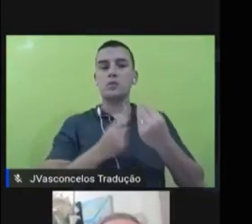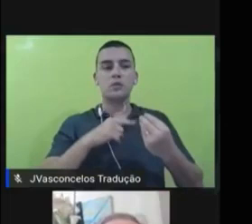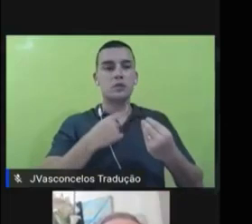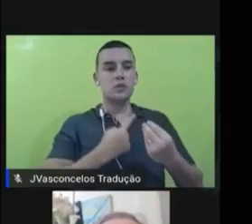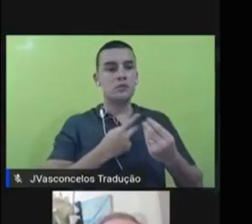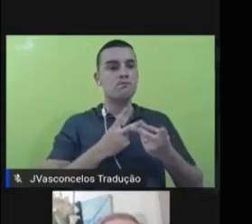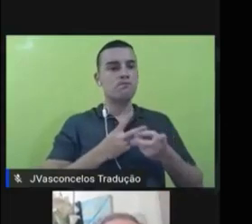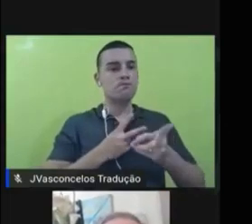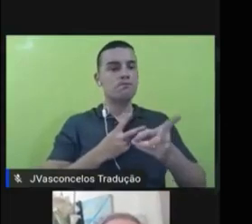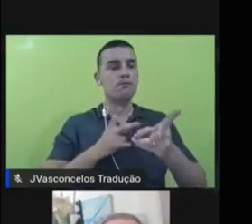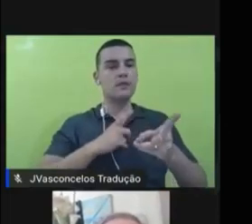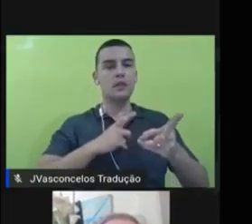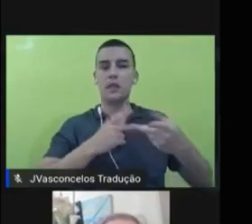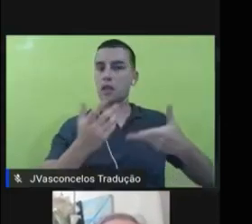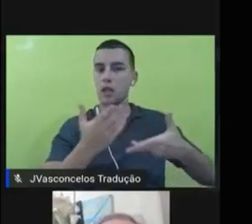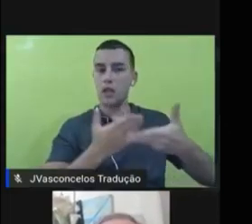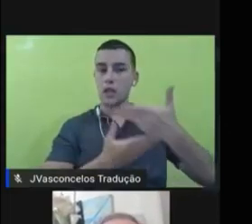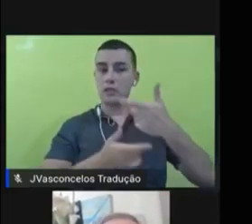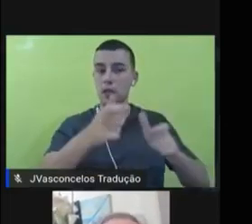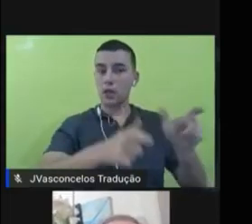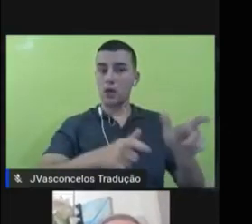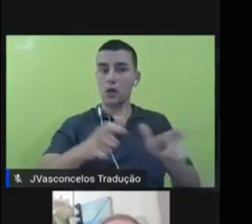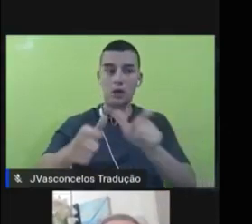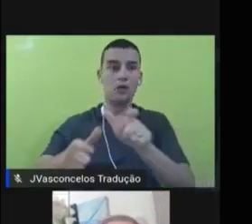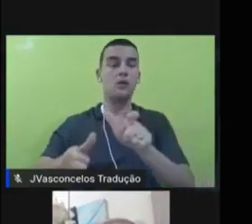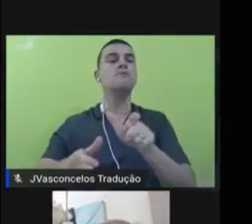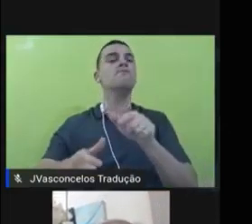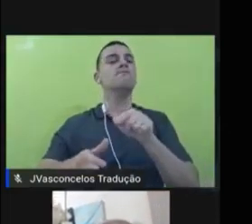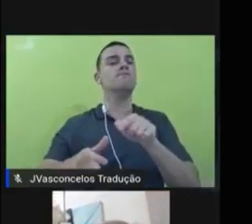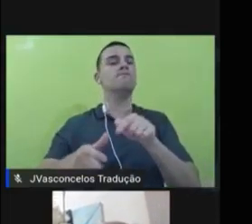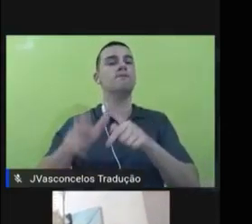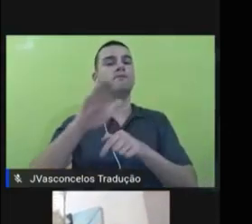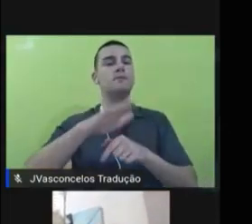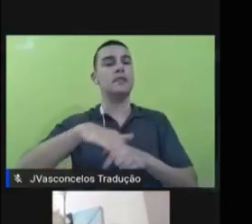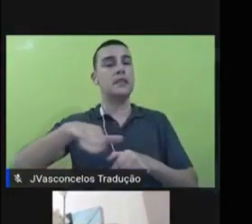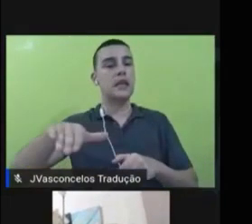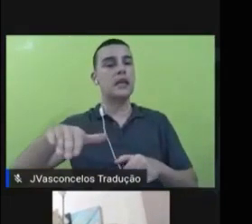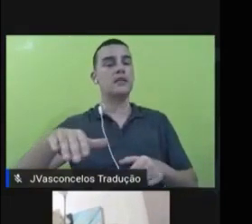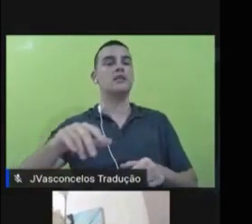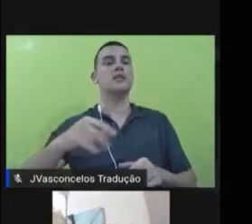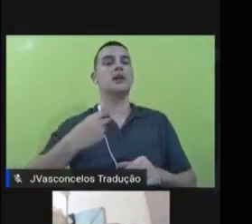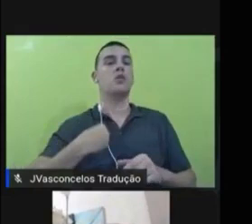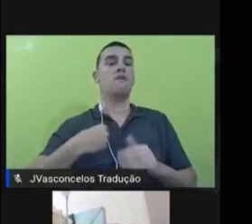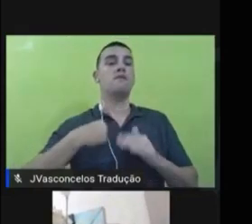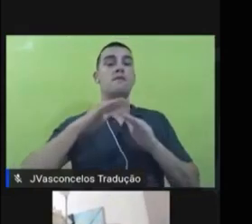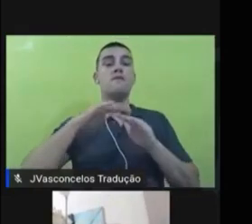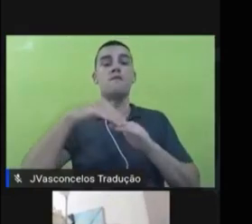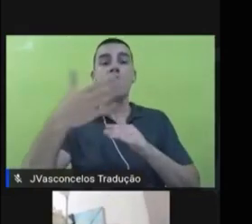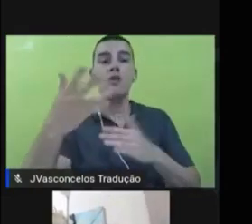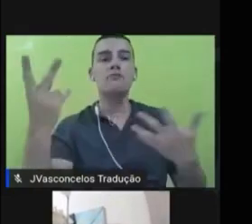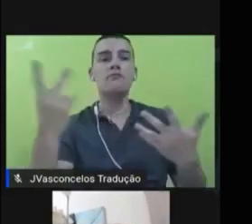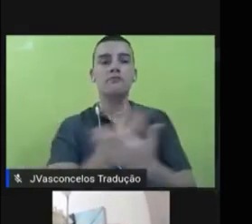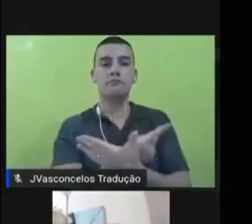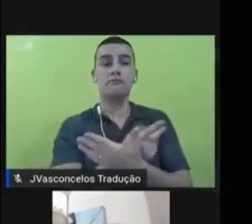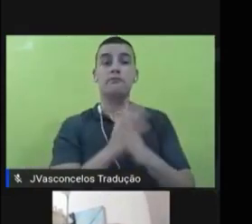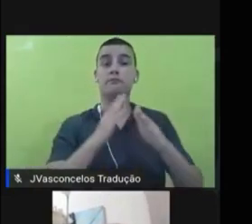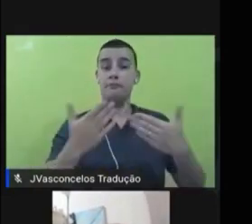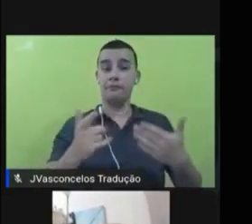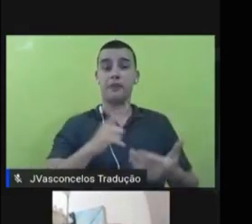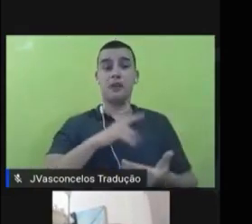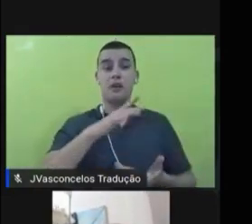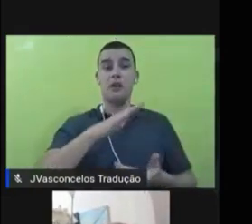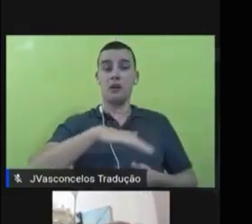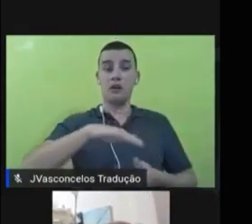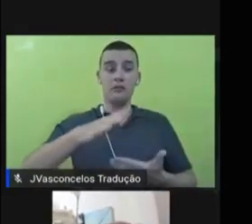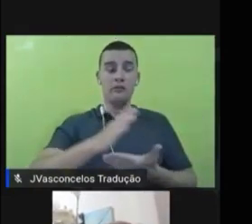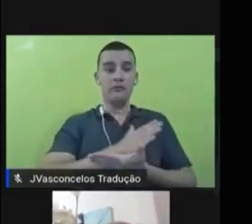a relação dessa criança, desse jovem com a vida, né, com a vida lá fora. Então, algumas dessas crianças jovens passam parte